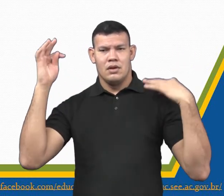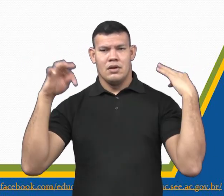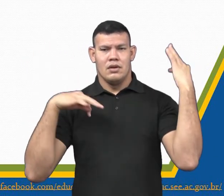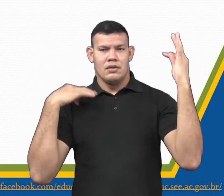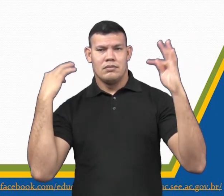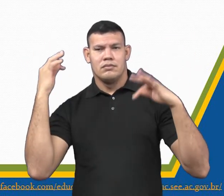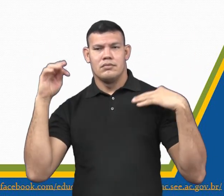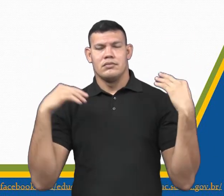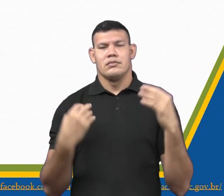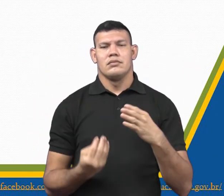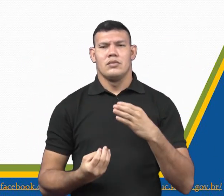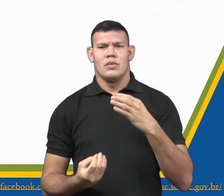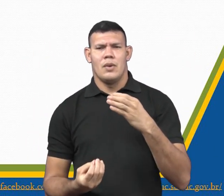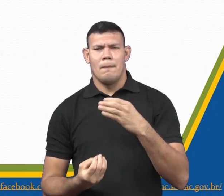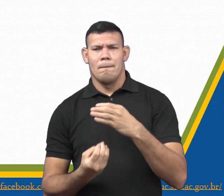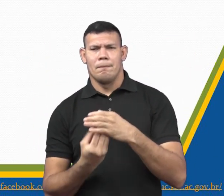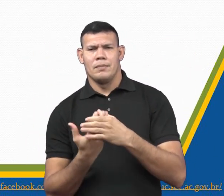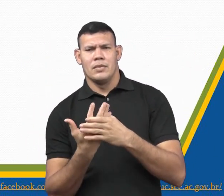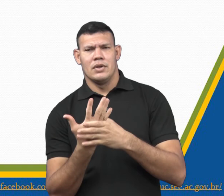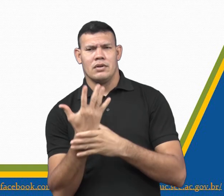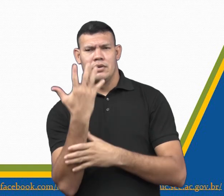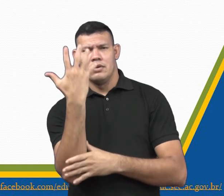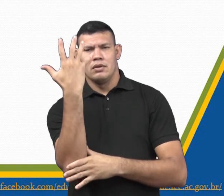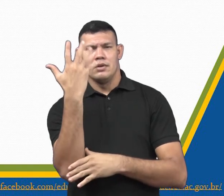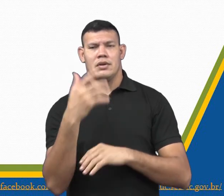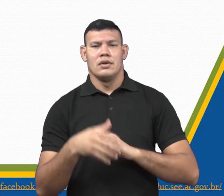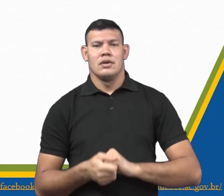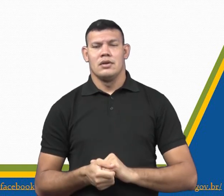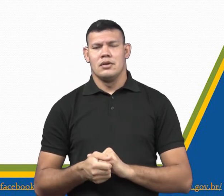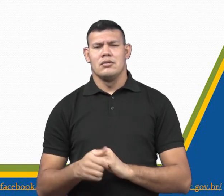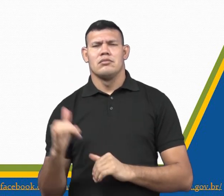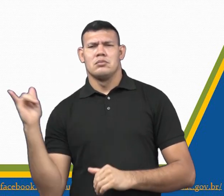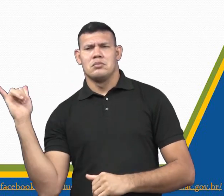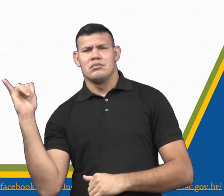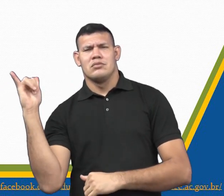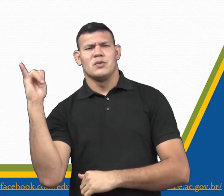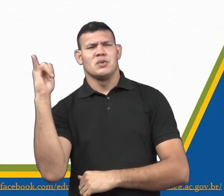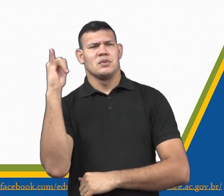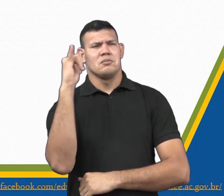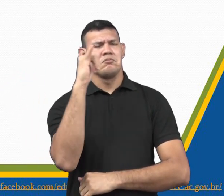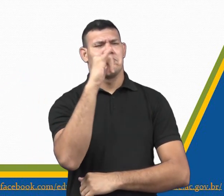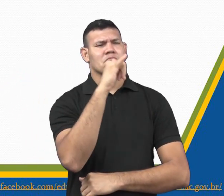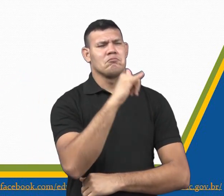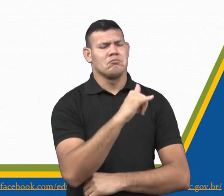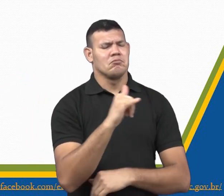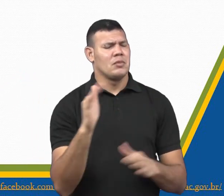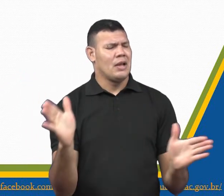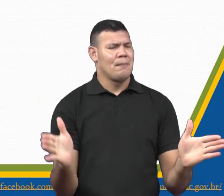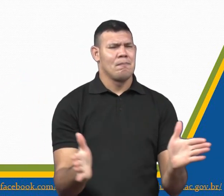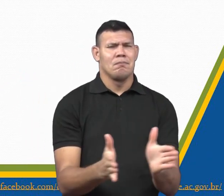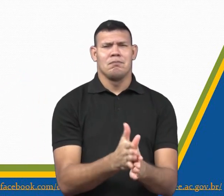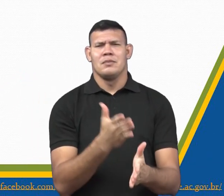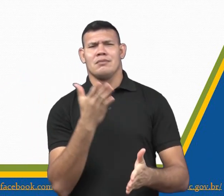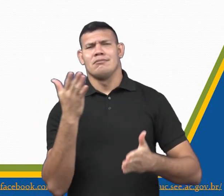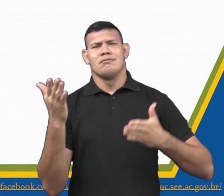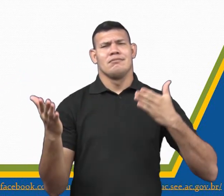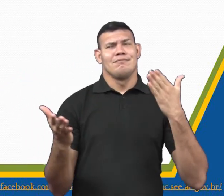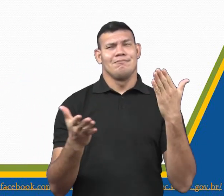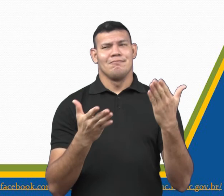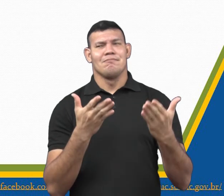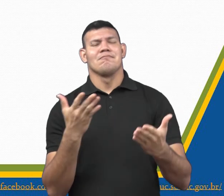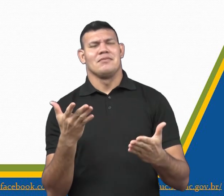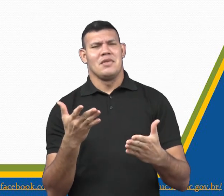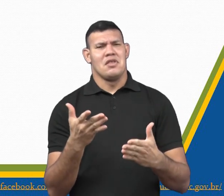Turismo Sustentável. O texto começa dizendo que viajar é muito bom. A imensa maioria das pessoas